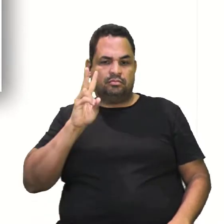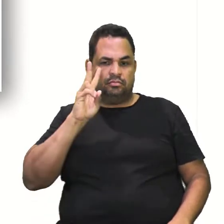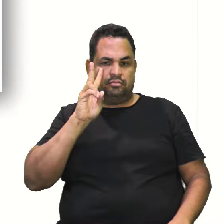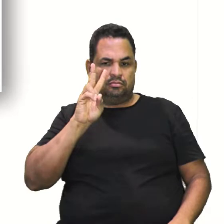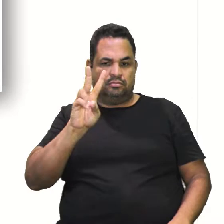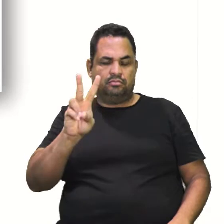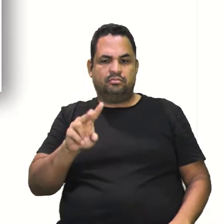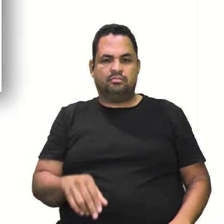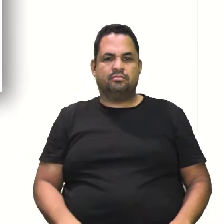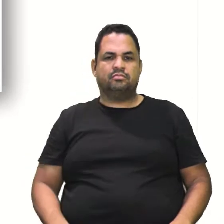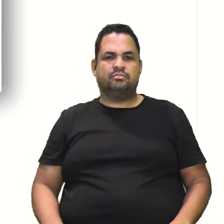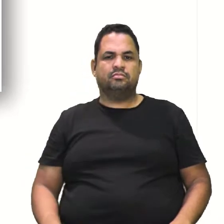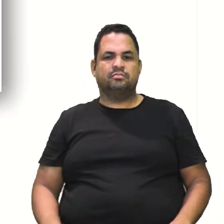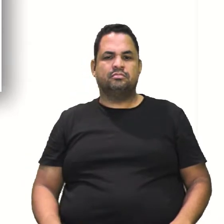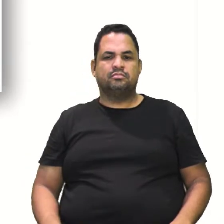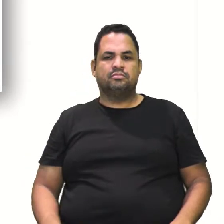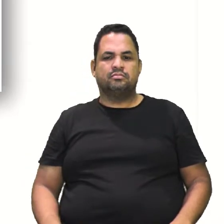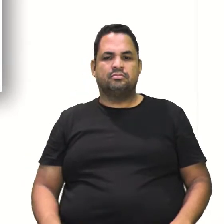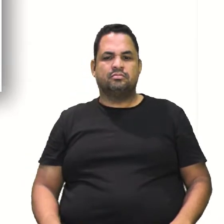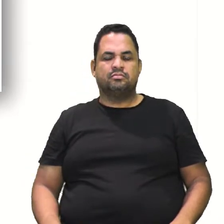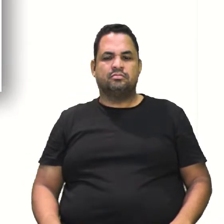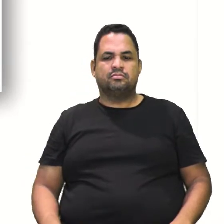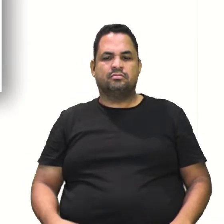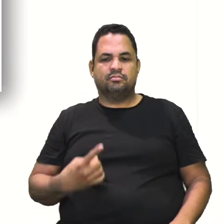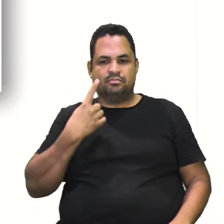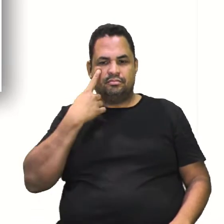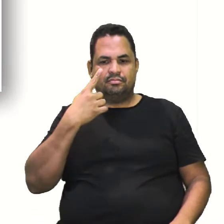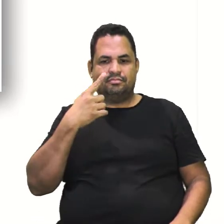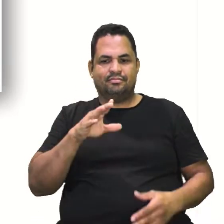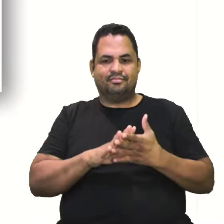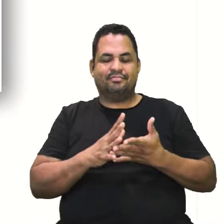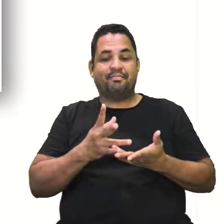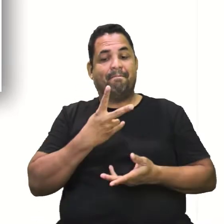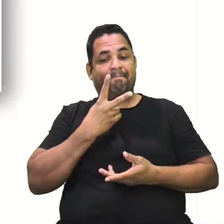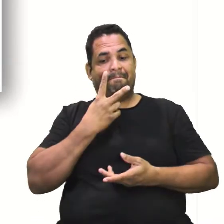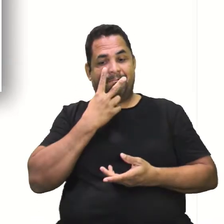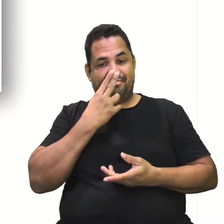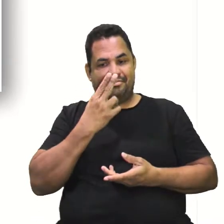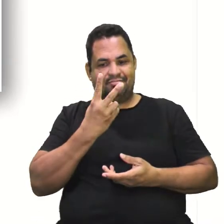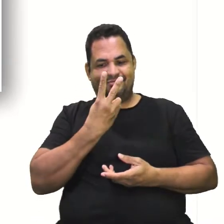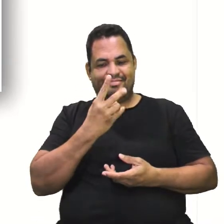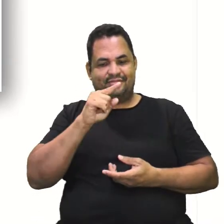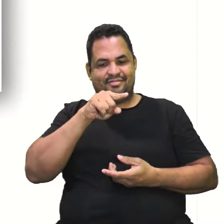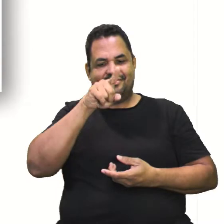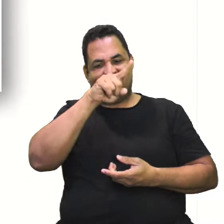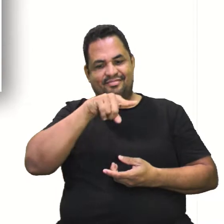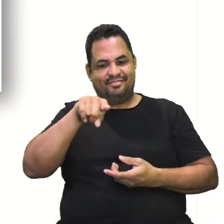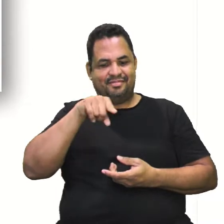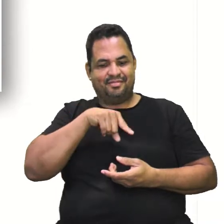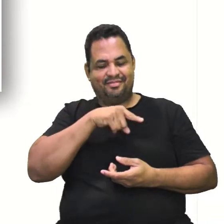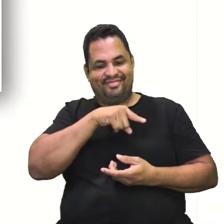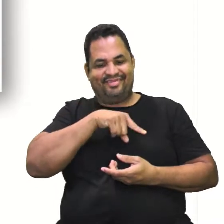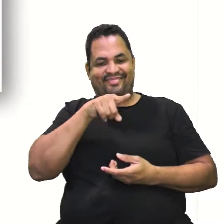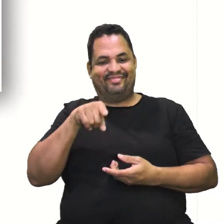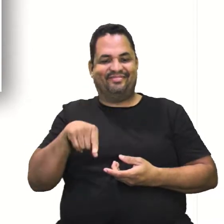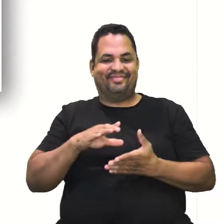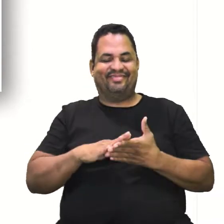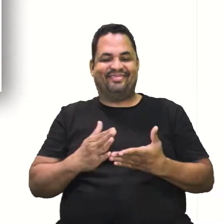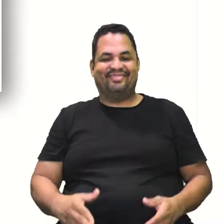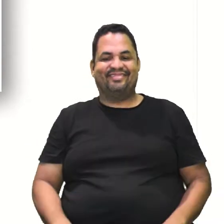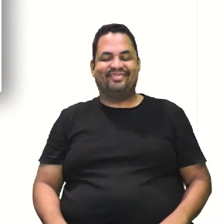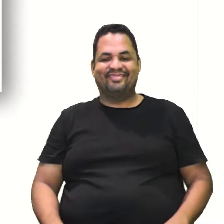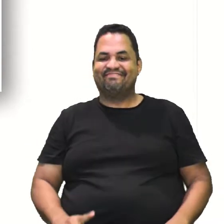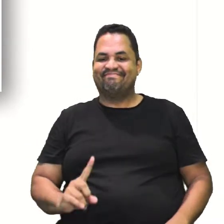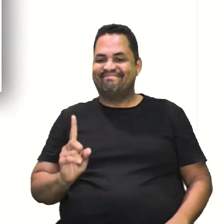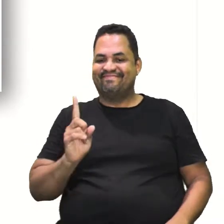visualizar. Aqui e aqui. Viu, professor Sandro? Parece duas parábolas, uma de cima e outra embaixo. Mas não é?